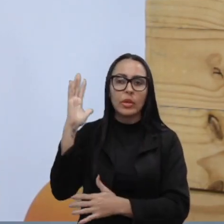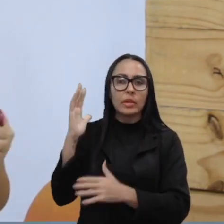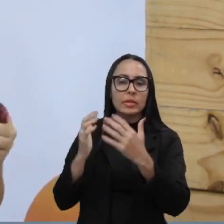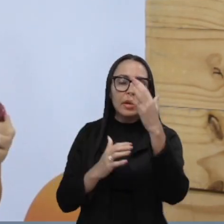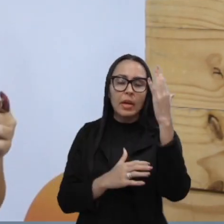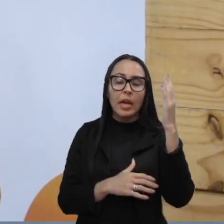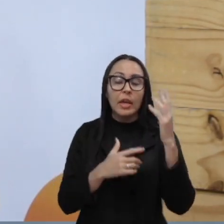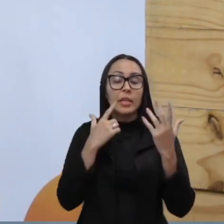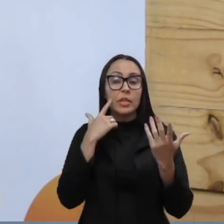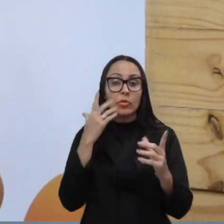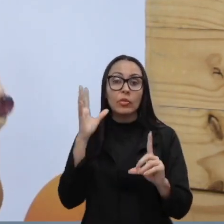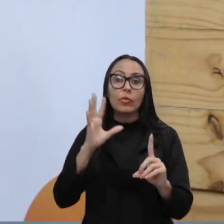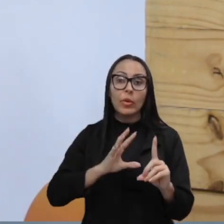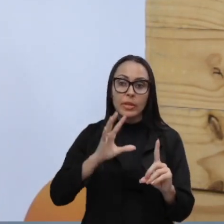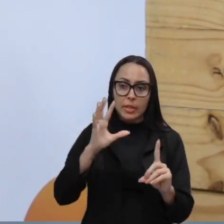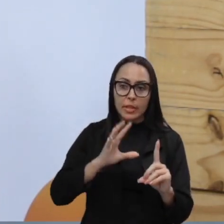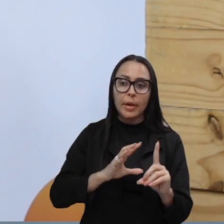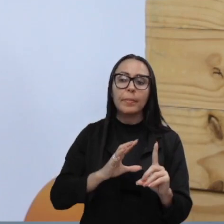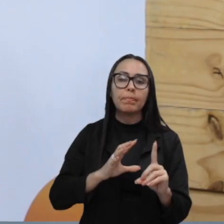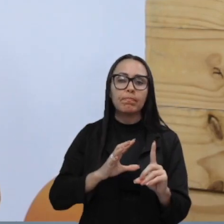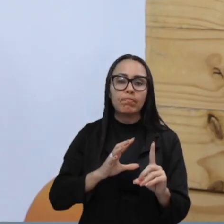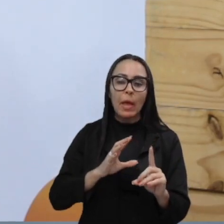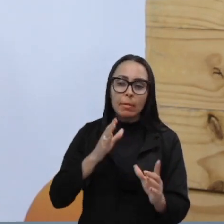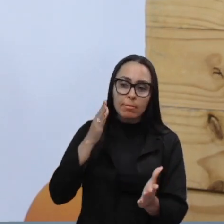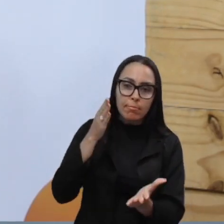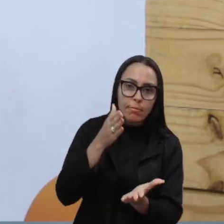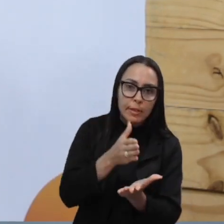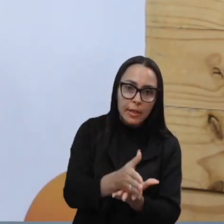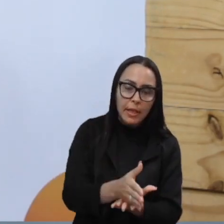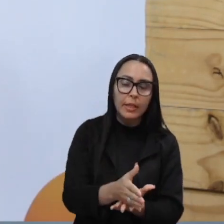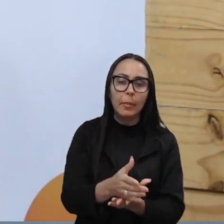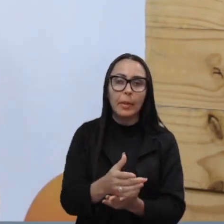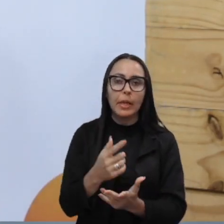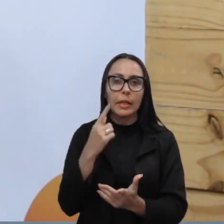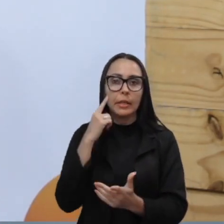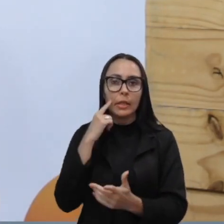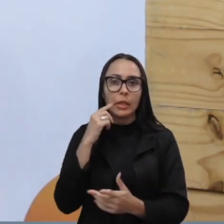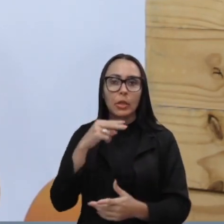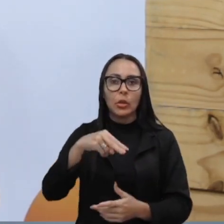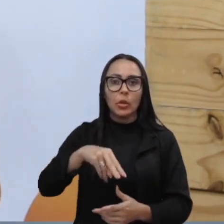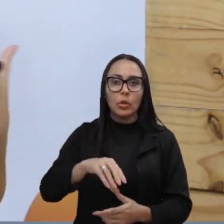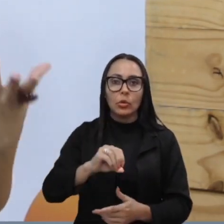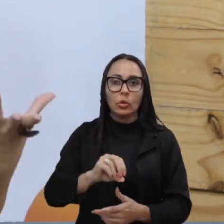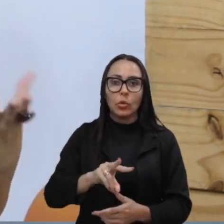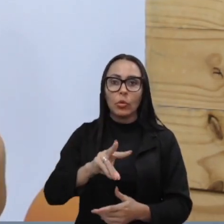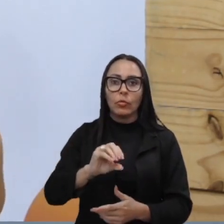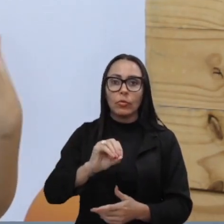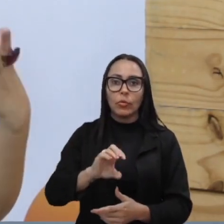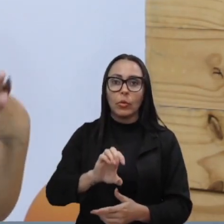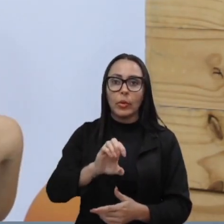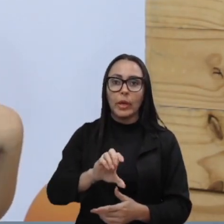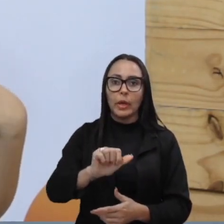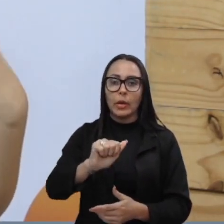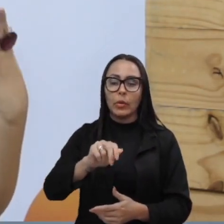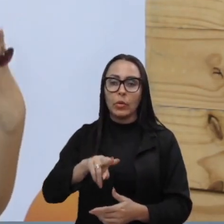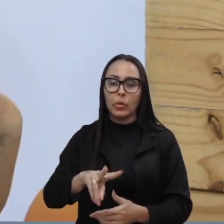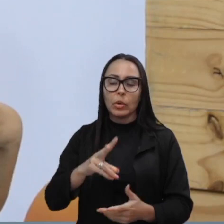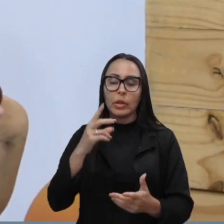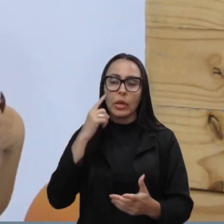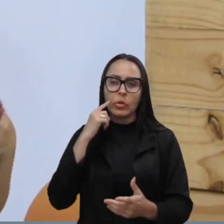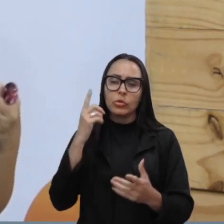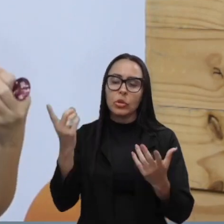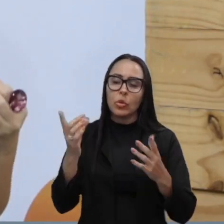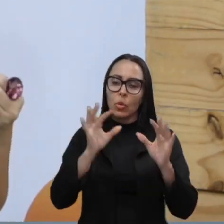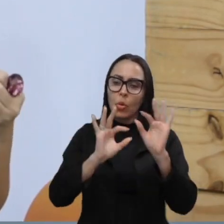vai influenciar diretamente o Art Nouveau, que é um estilo, nada mais é do que um estilo